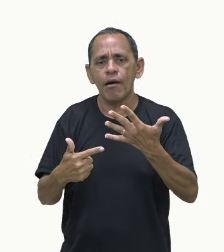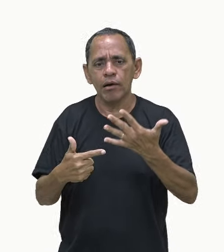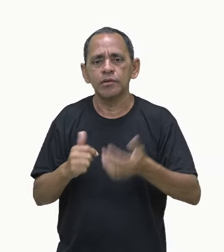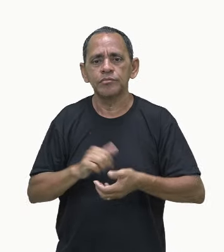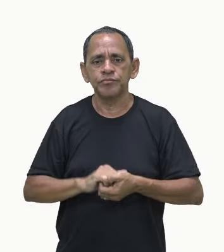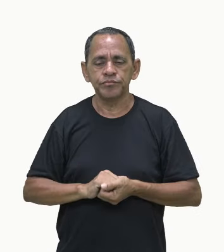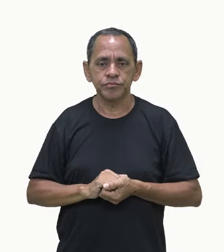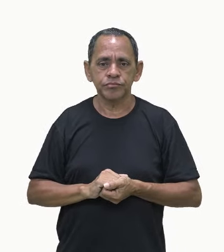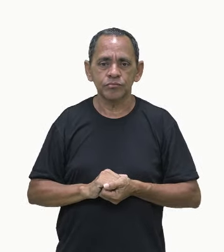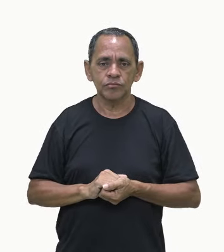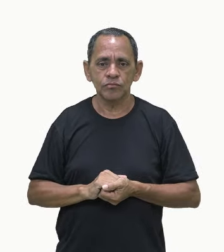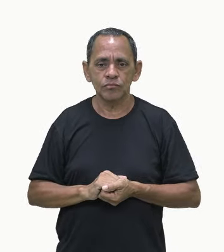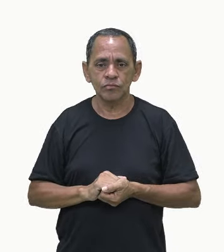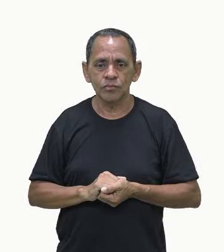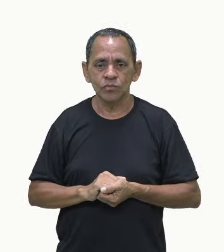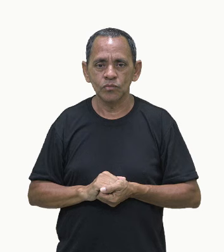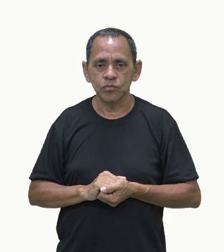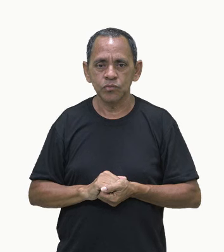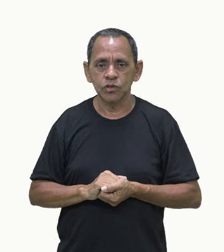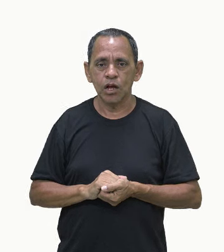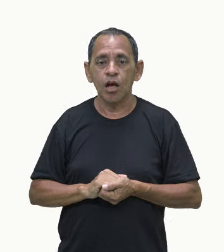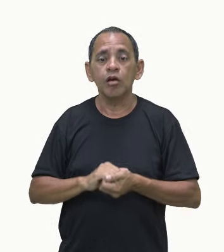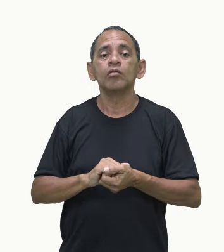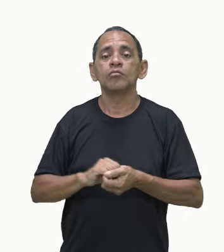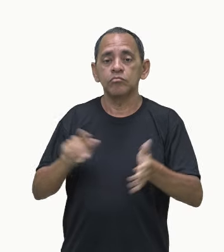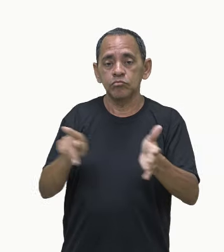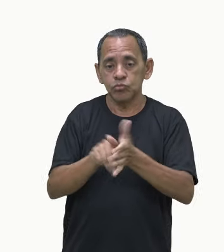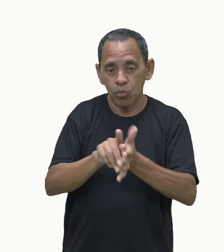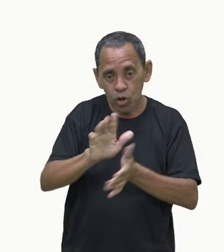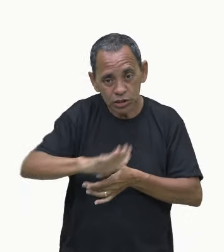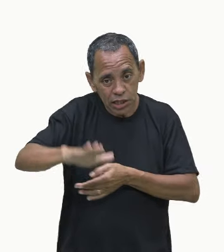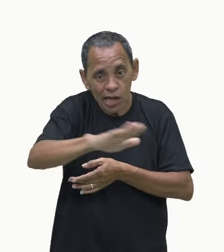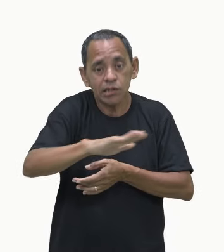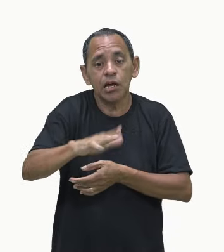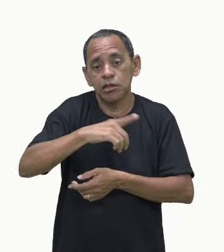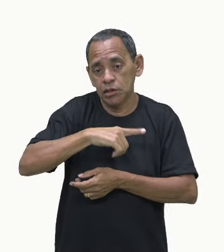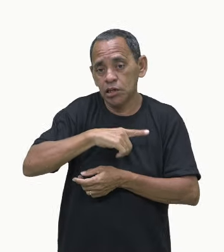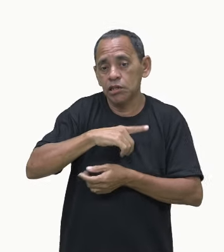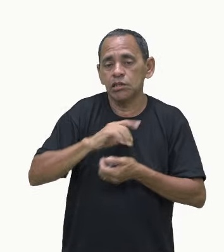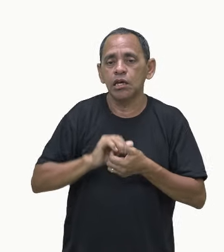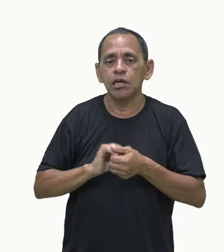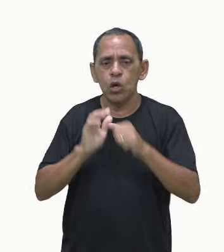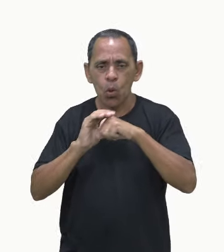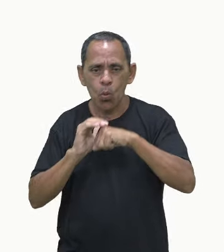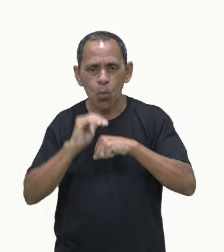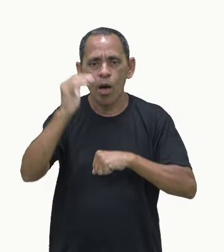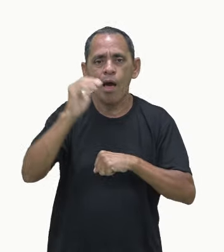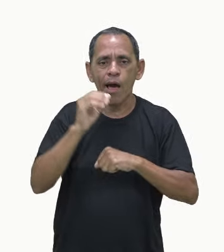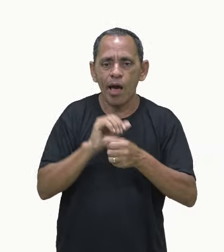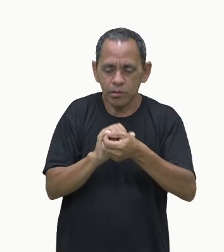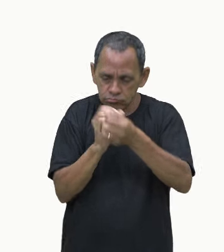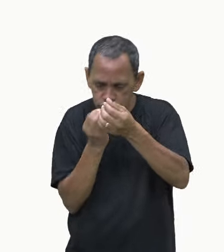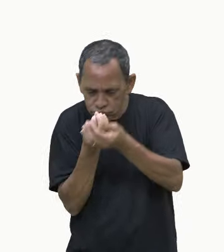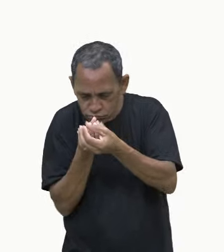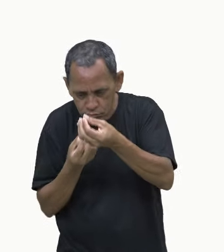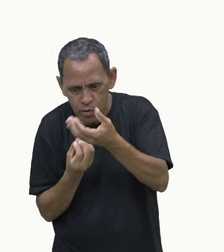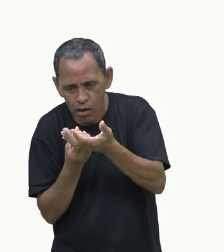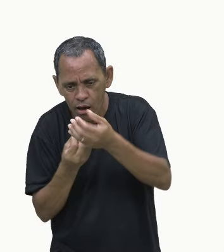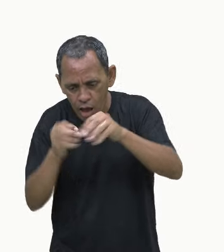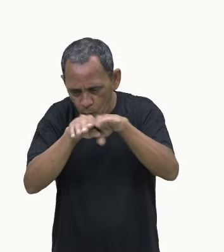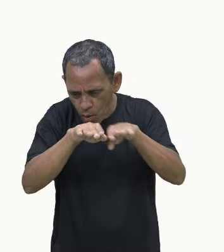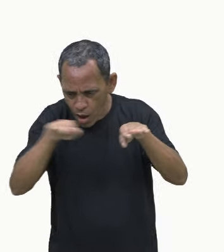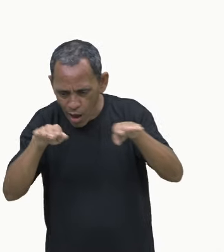da terra nas propriedades, nas regiões onde possuem esses afloramentos, né, de